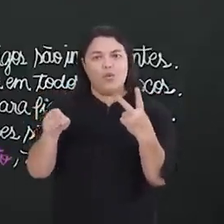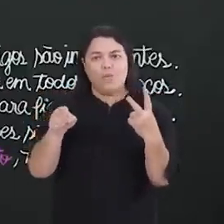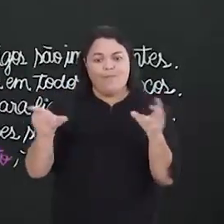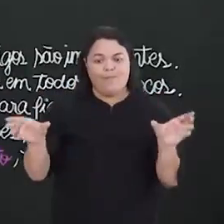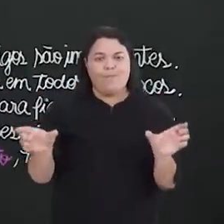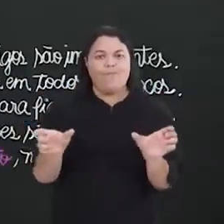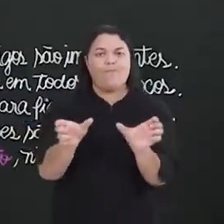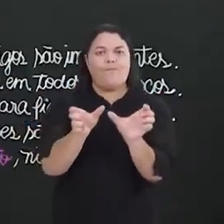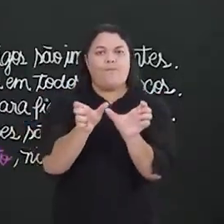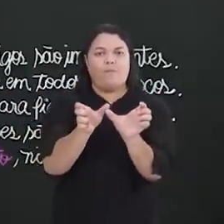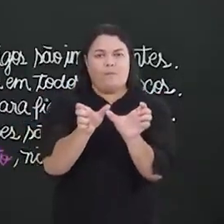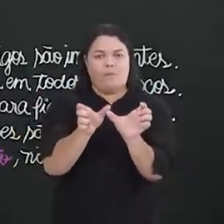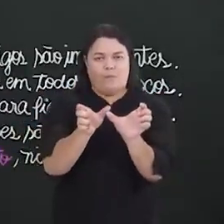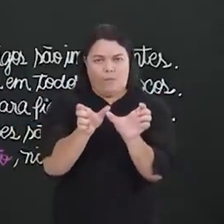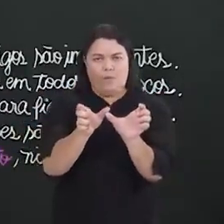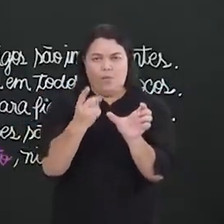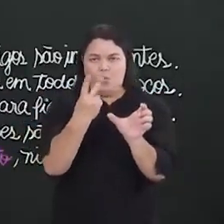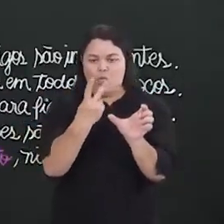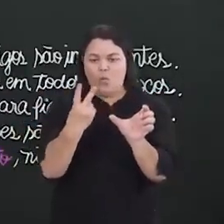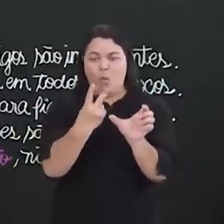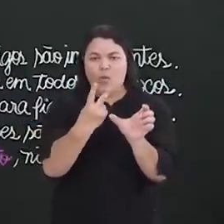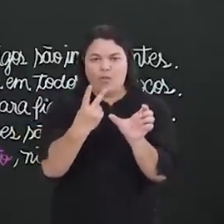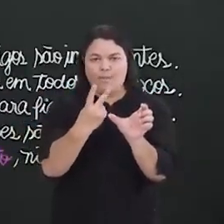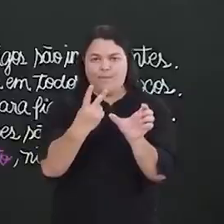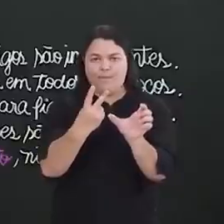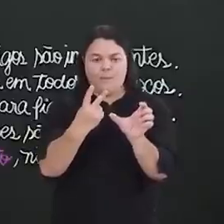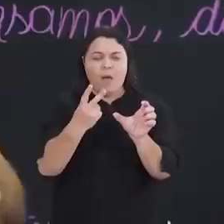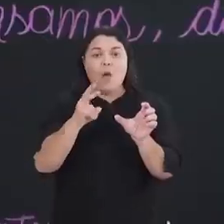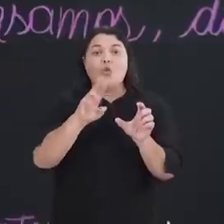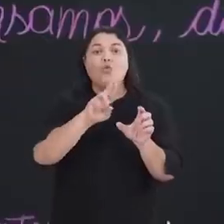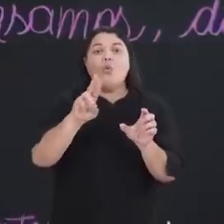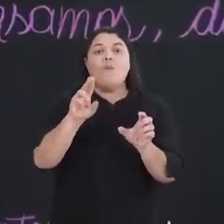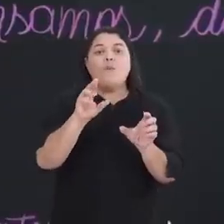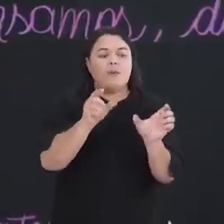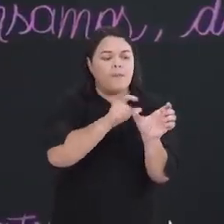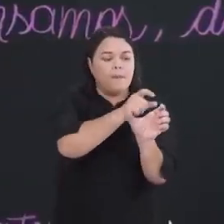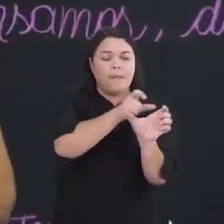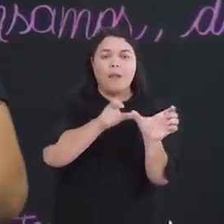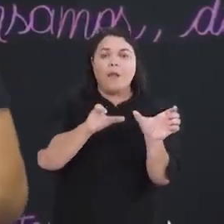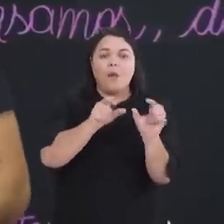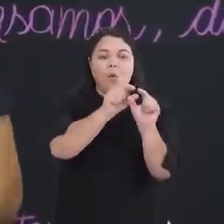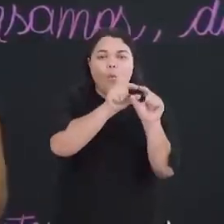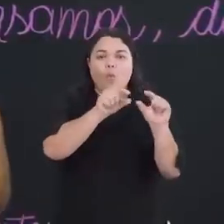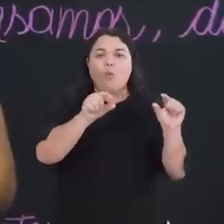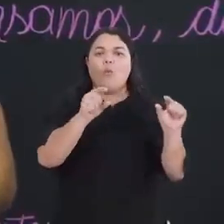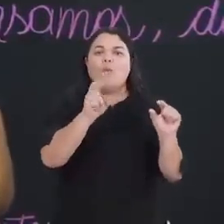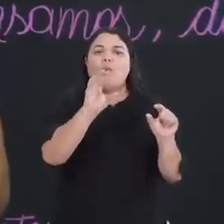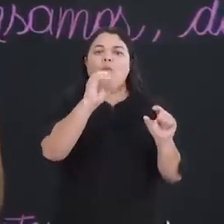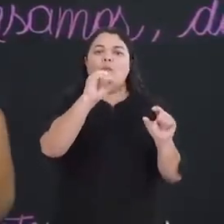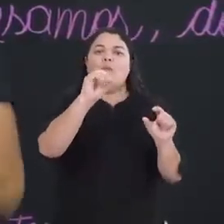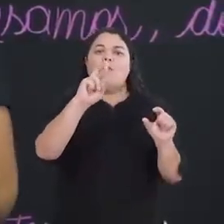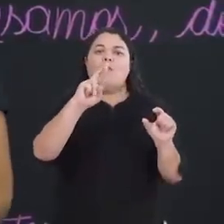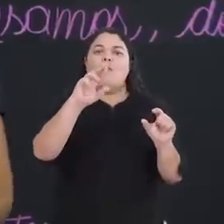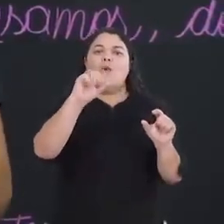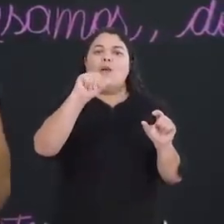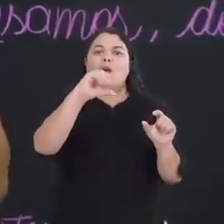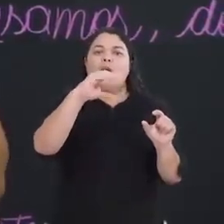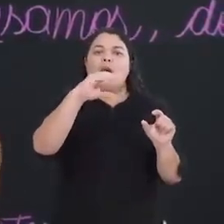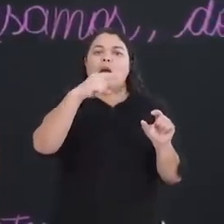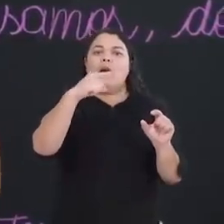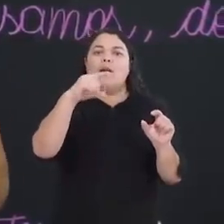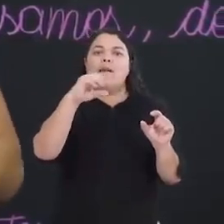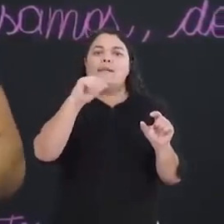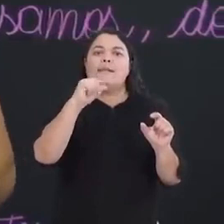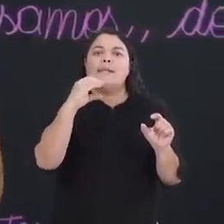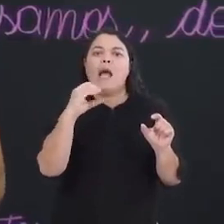período composto, a gente vai perceber que vai haver mais de uma oração, diferente do período simples, que só possui uma oração.